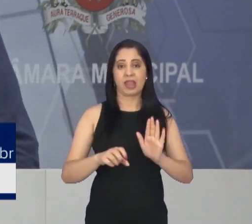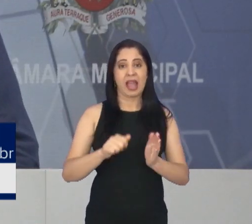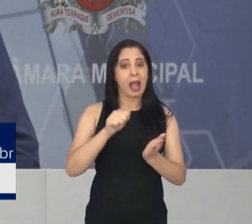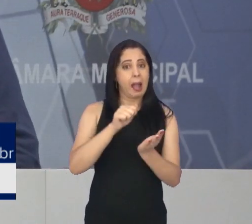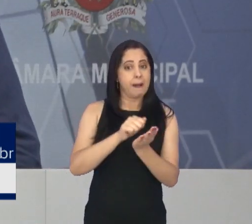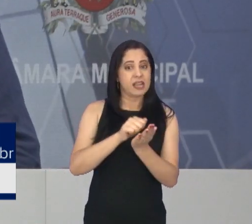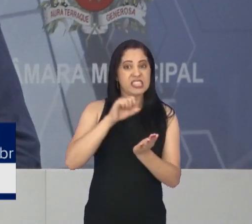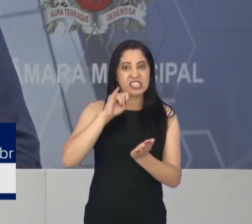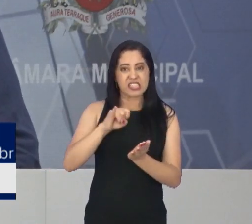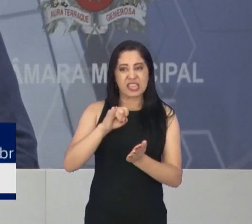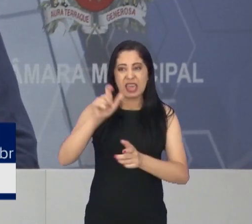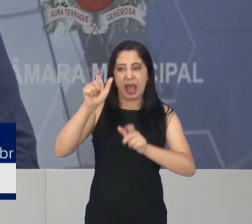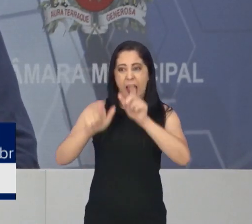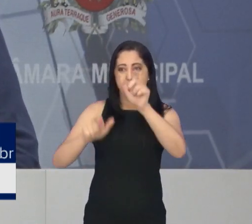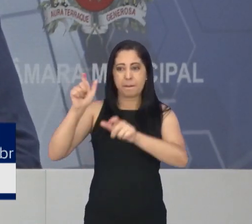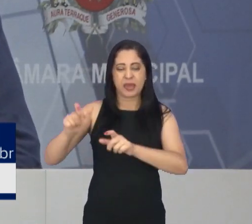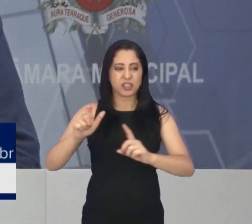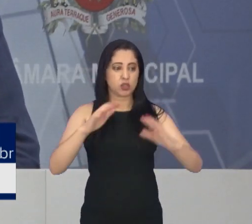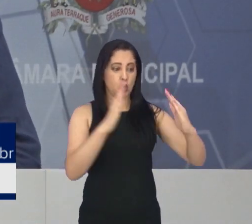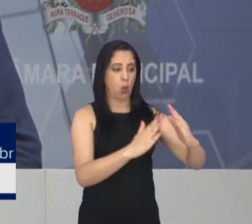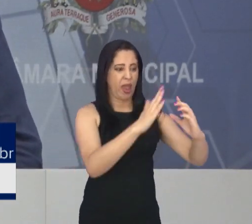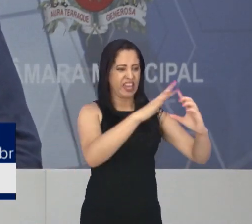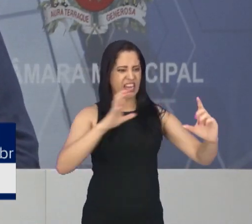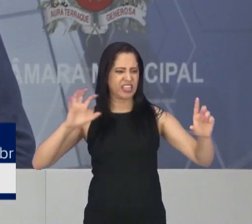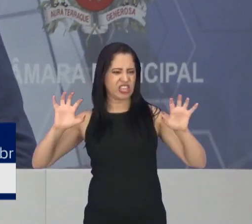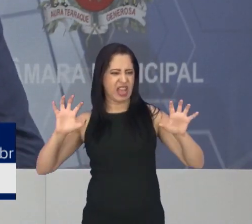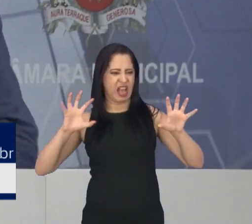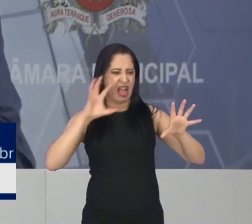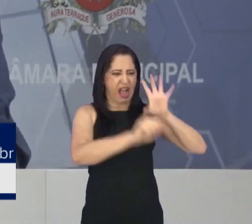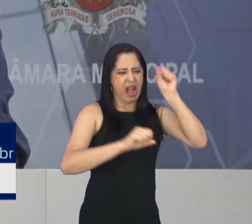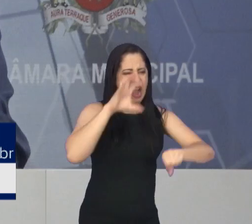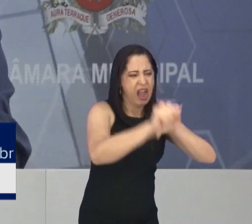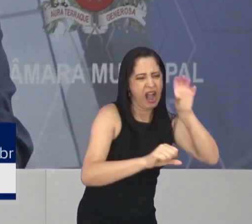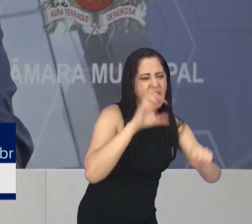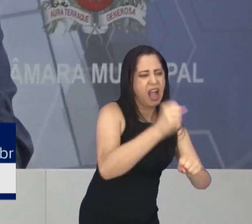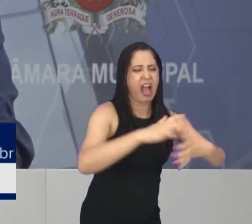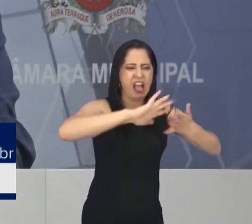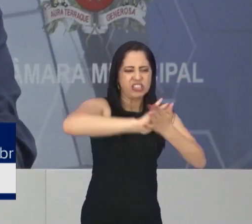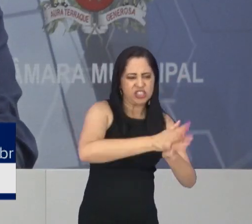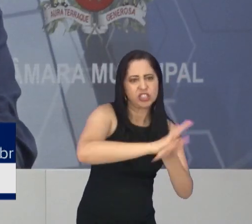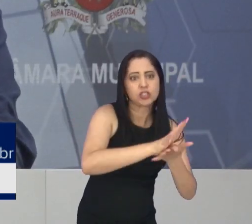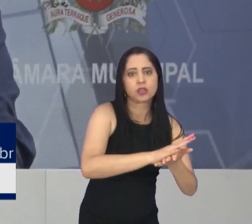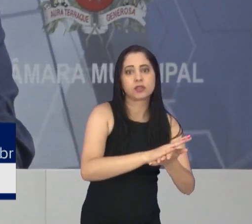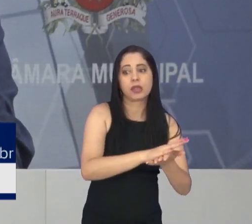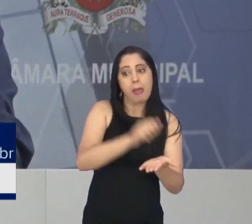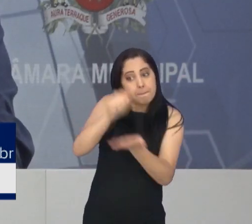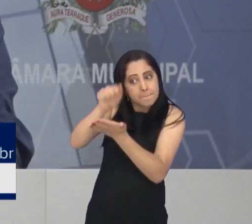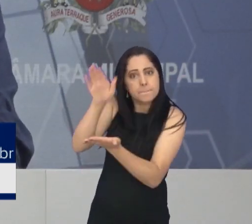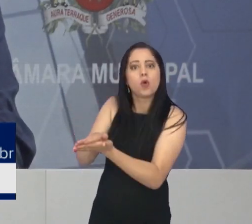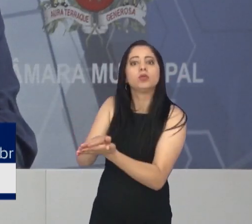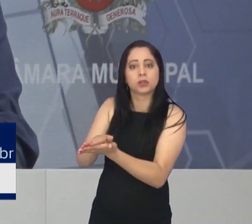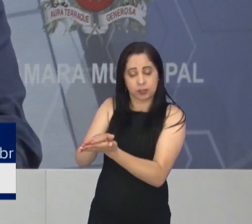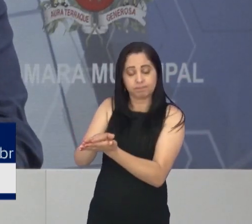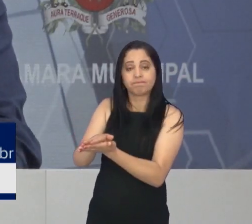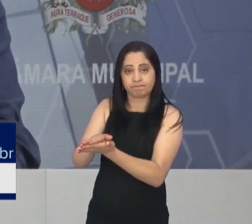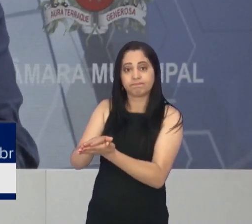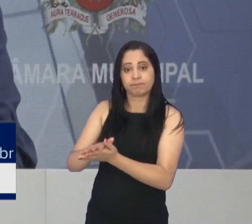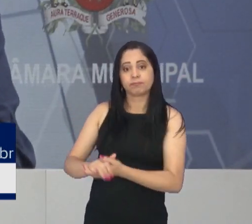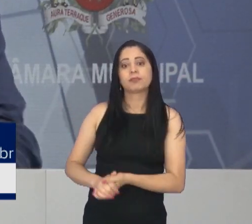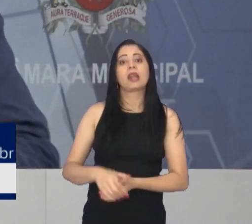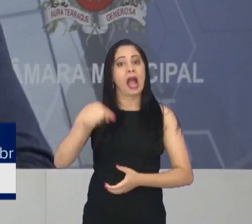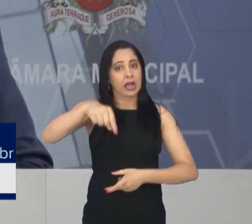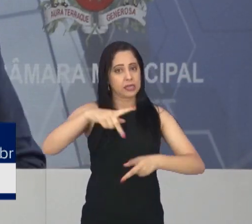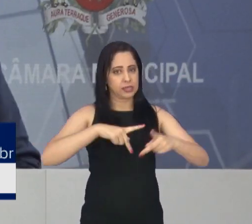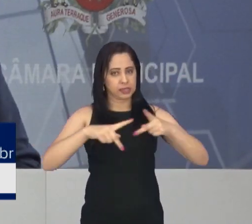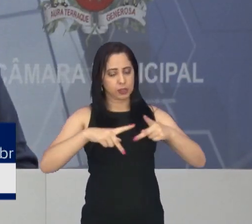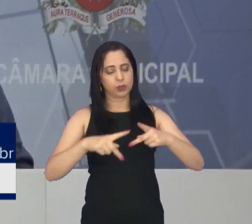administrativa a quem impedir, invadir, ocupar ou perturbar culto religioso no âmbito do município de